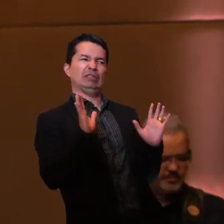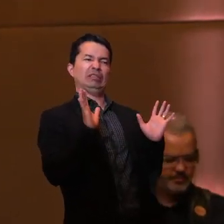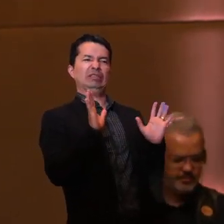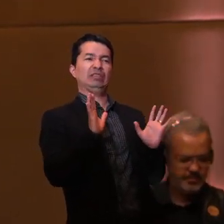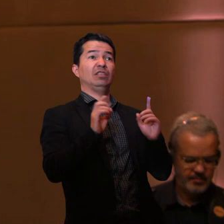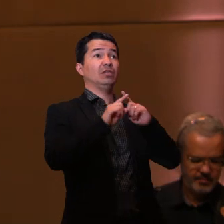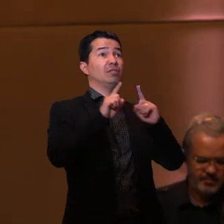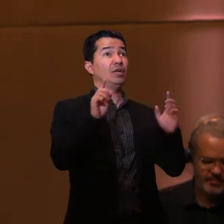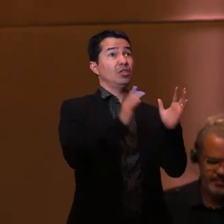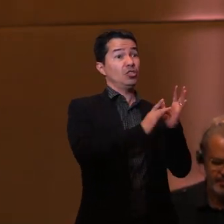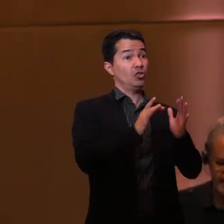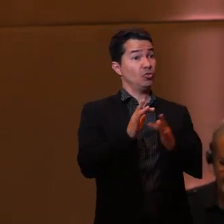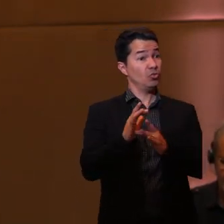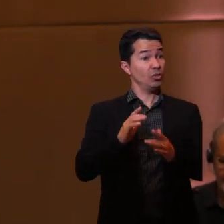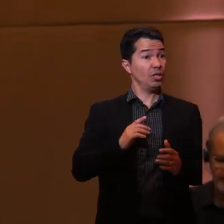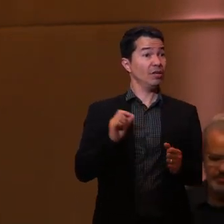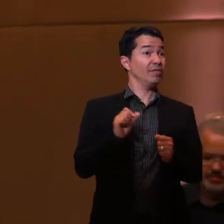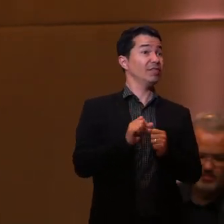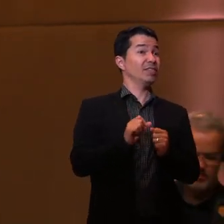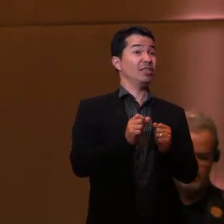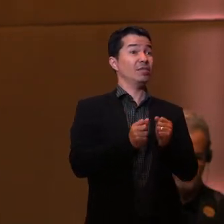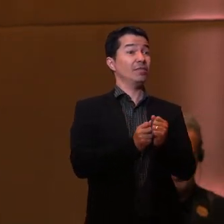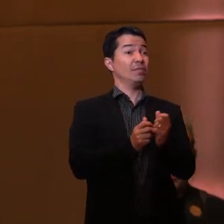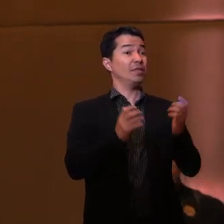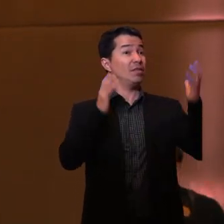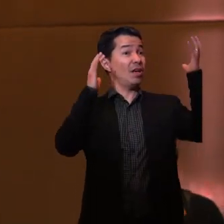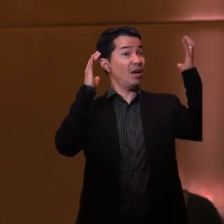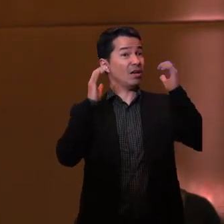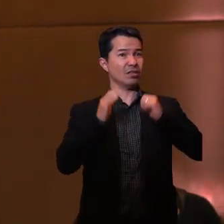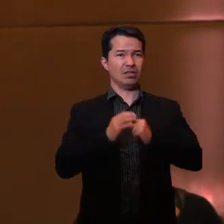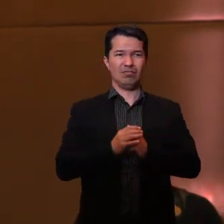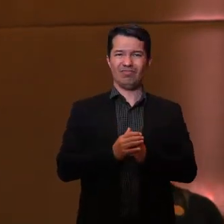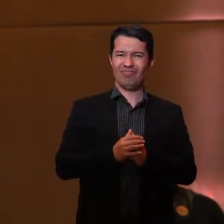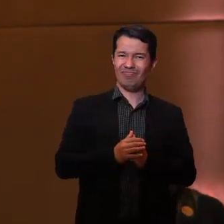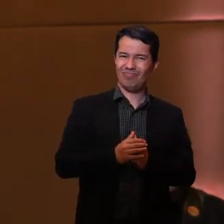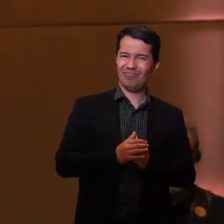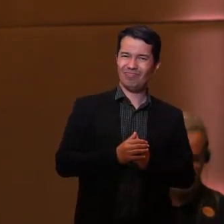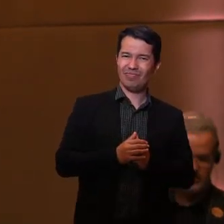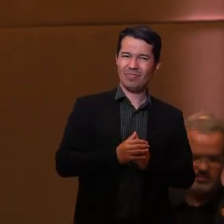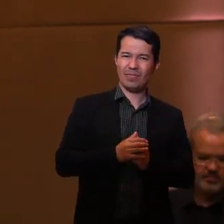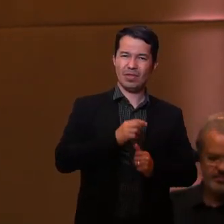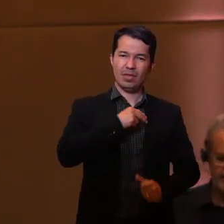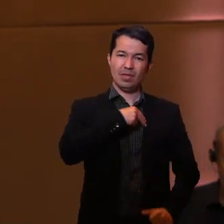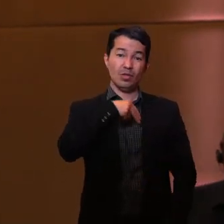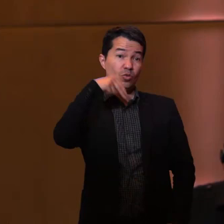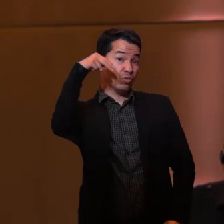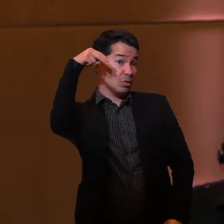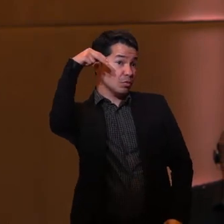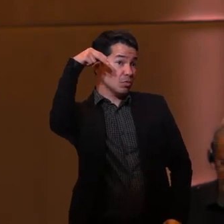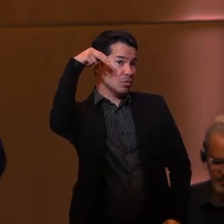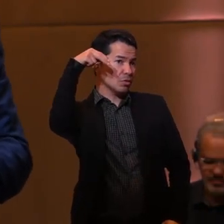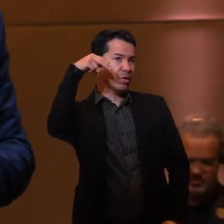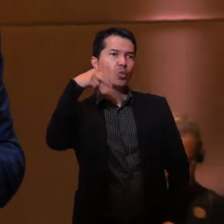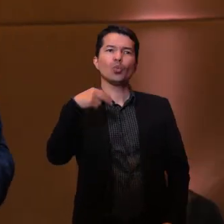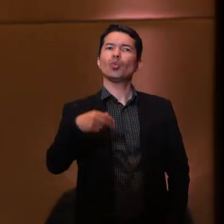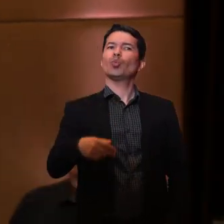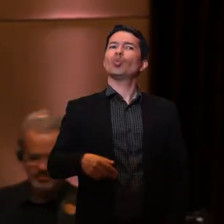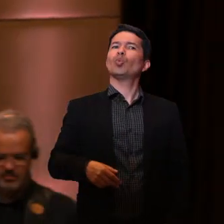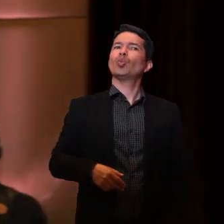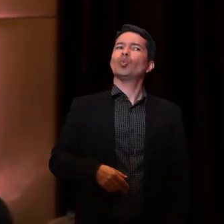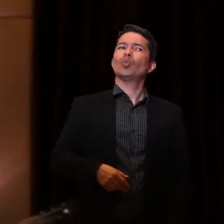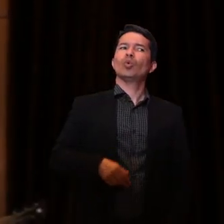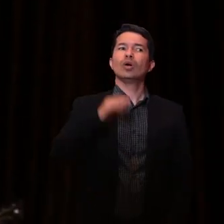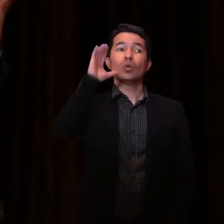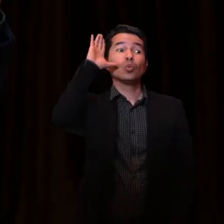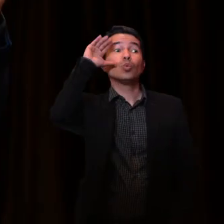ele realizava, de alguma maneira chamaram a atenção daquele homem erudito. E ele então marca um encontro com